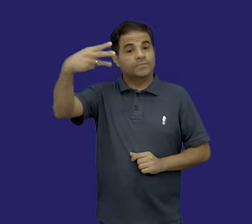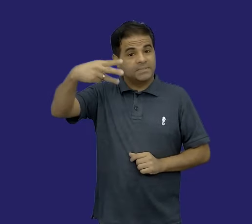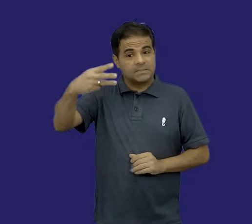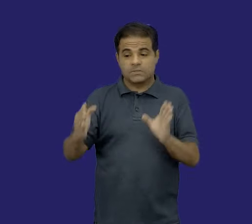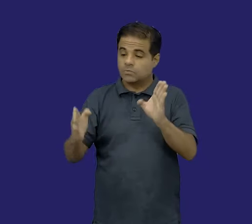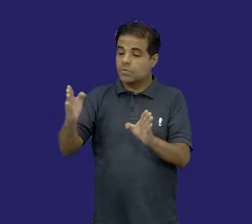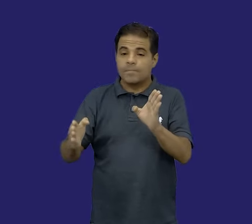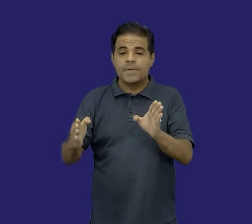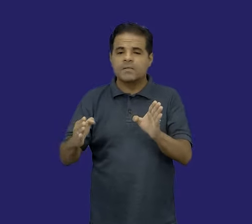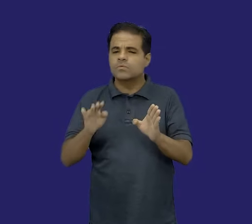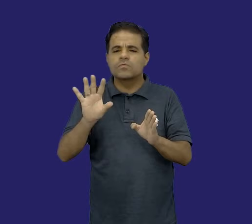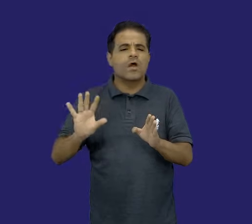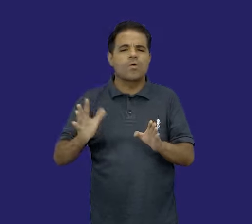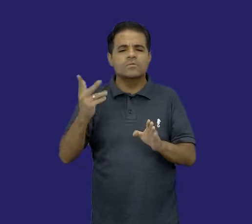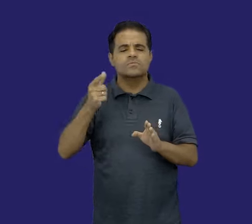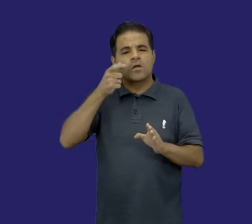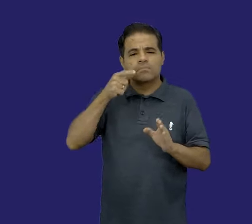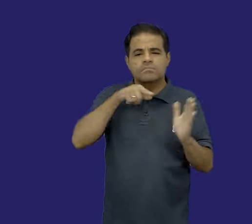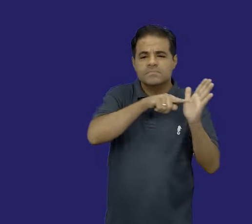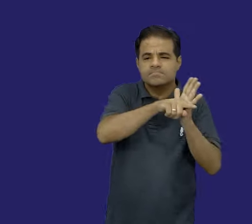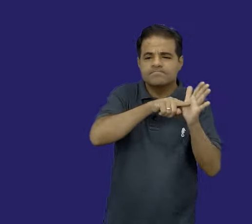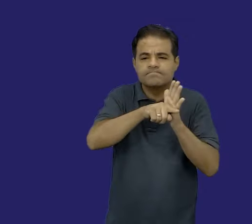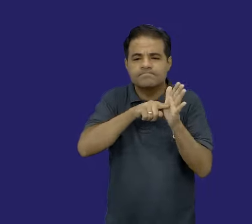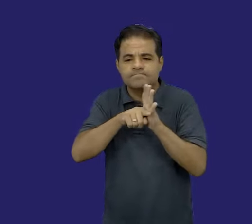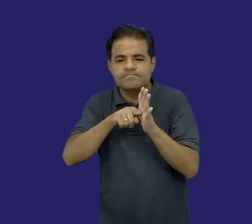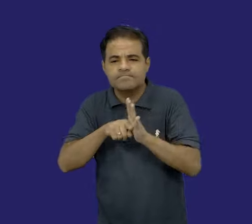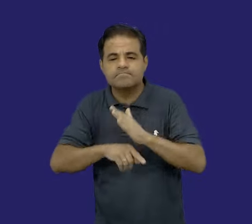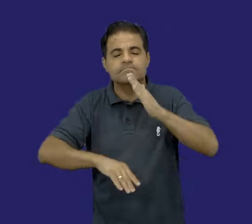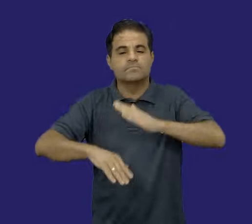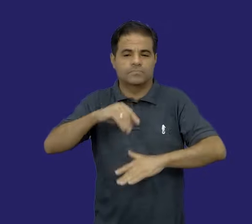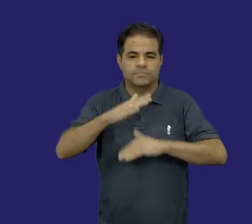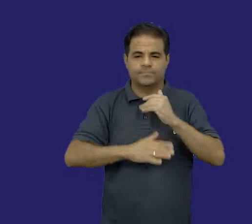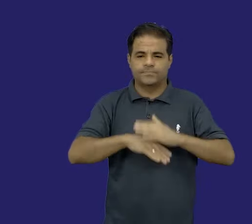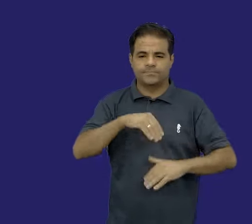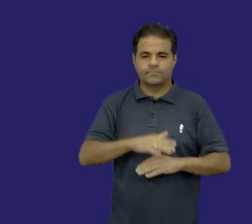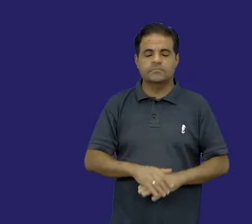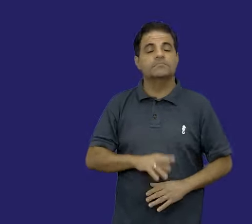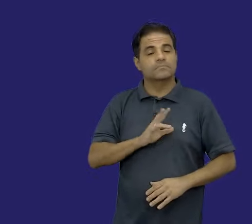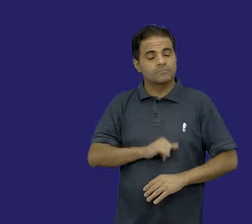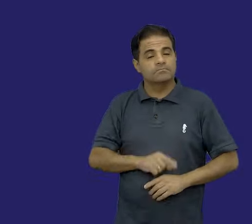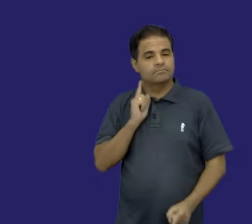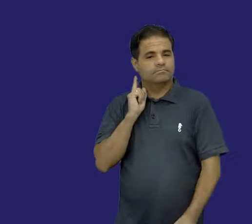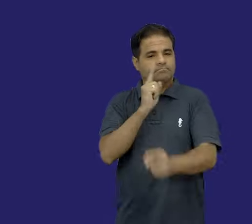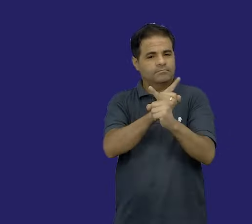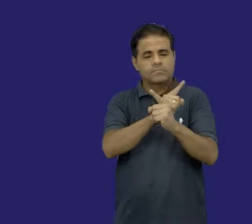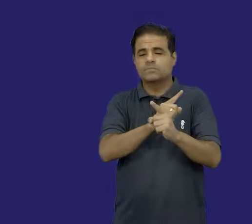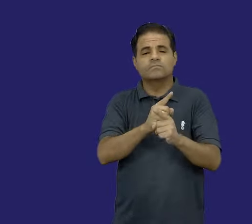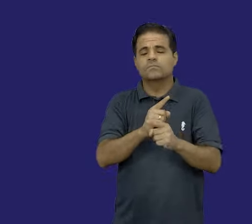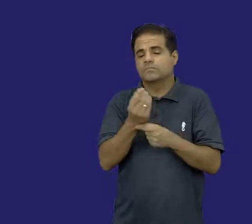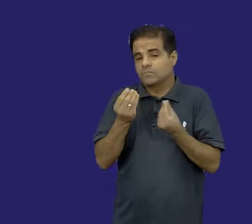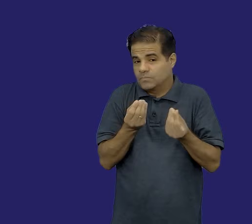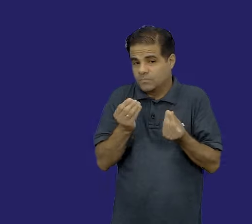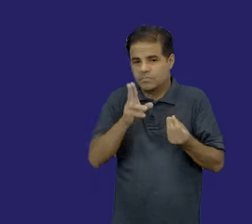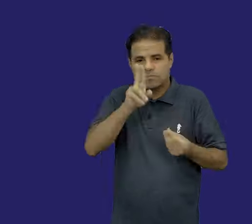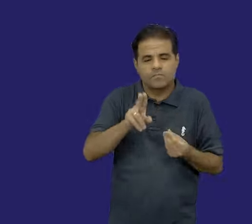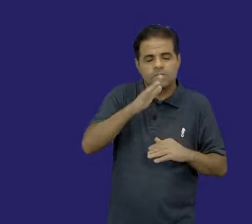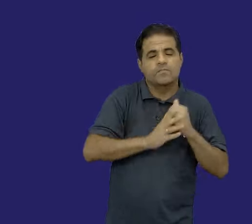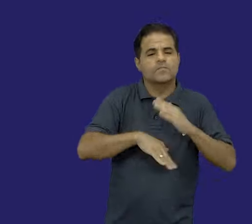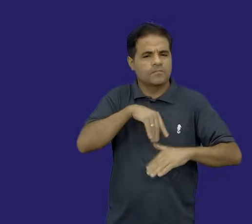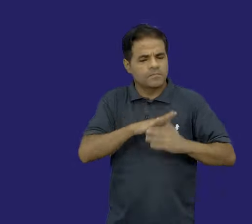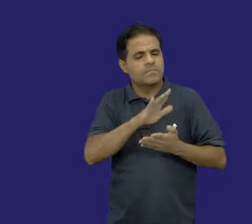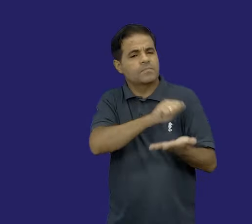né, então a gente vai analisar uma habilidade e vai identificar como, através